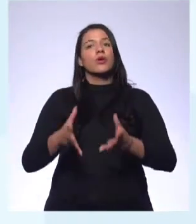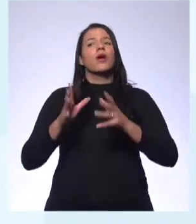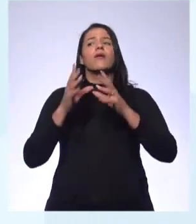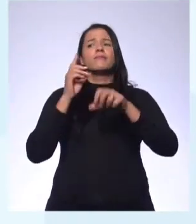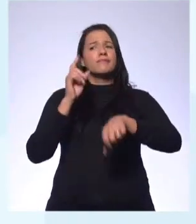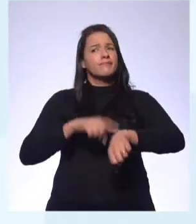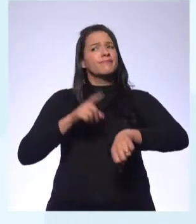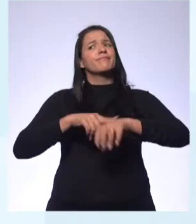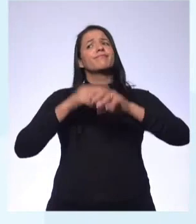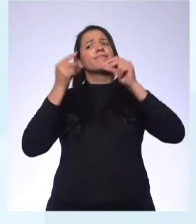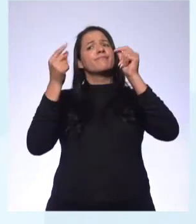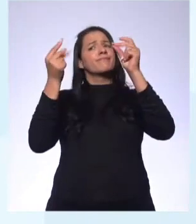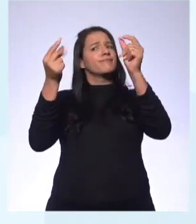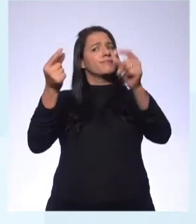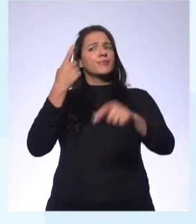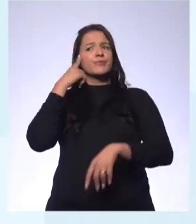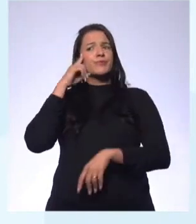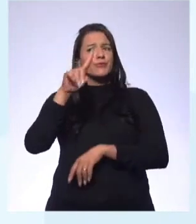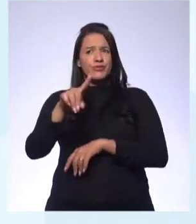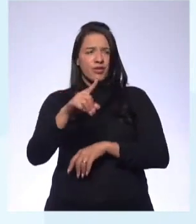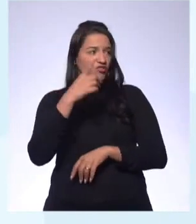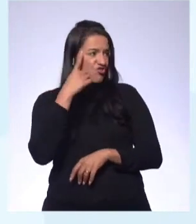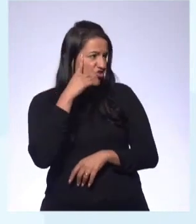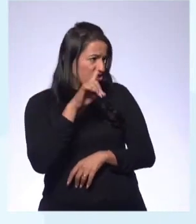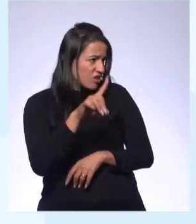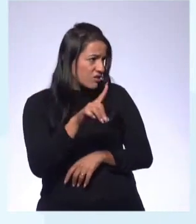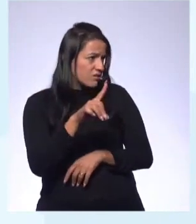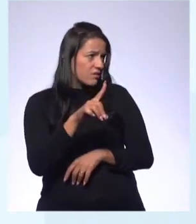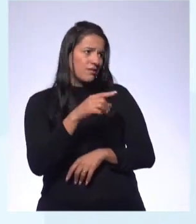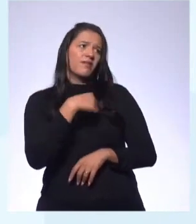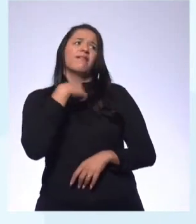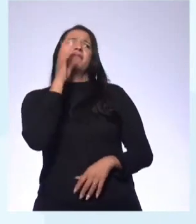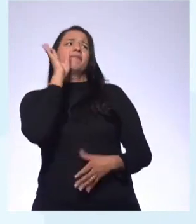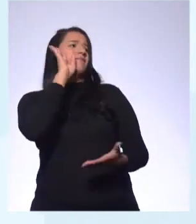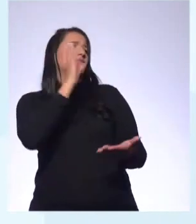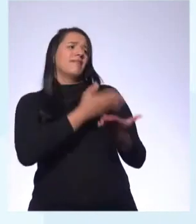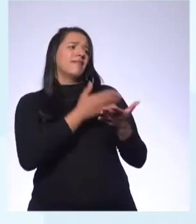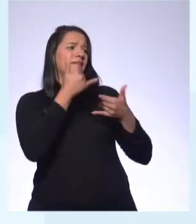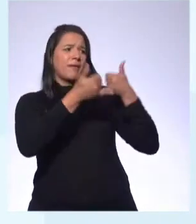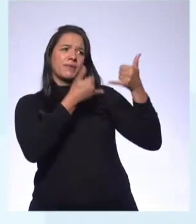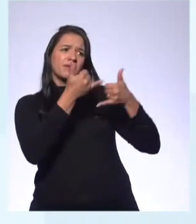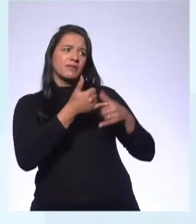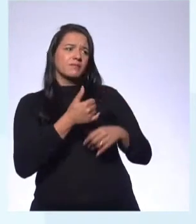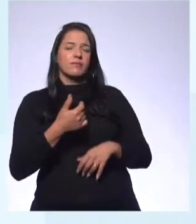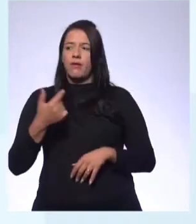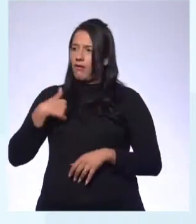passaram muitos dias. Dias? Você está brincando.